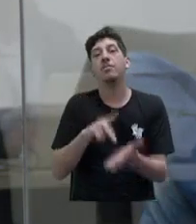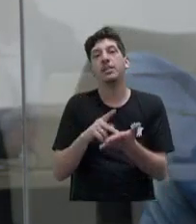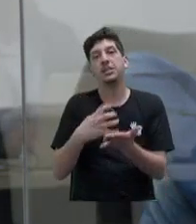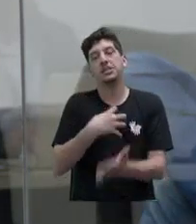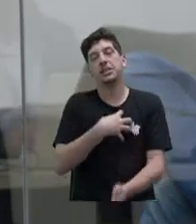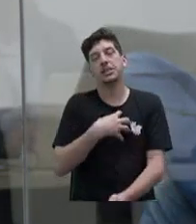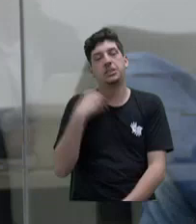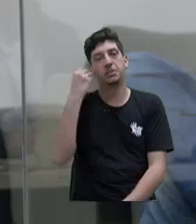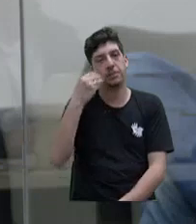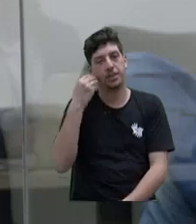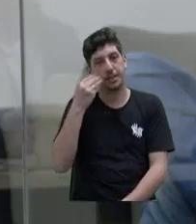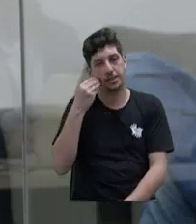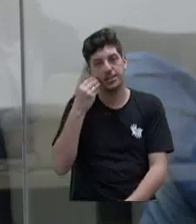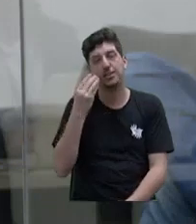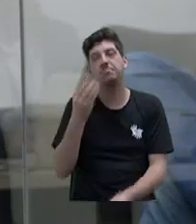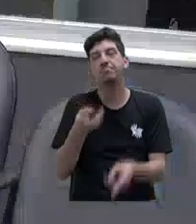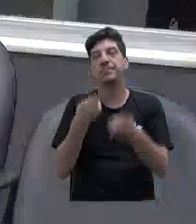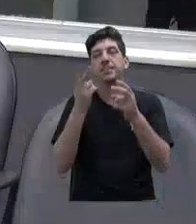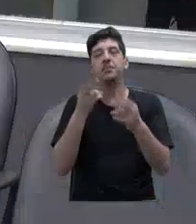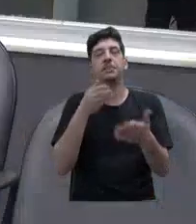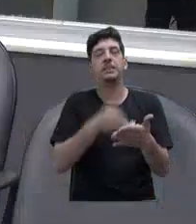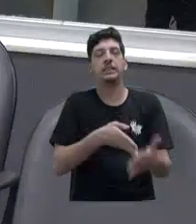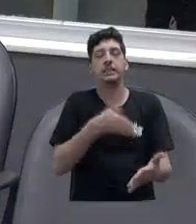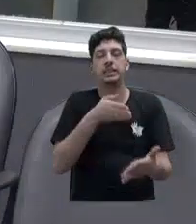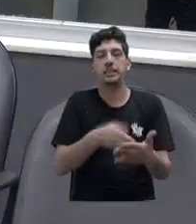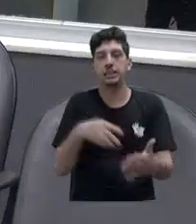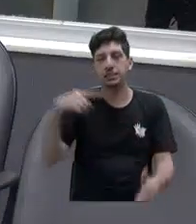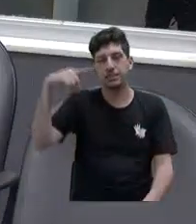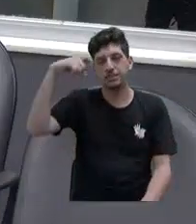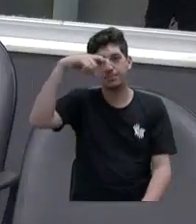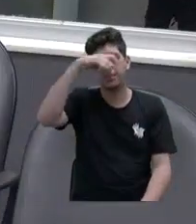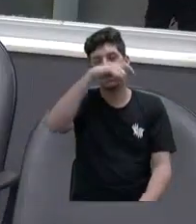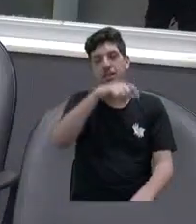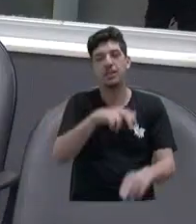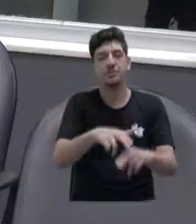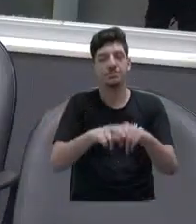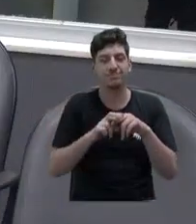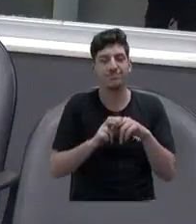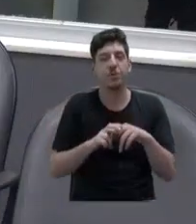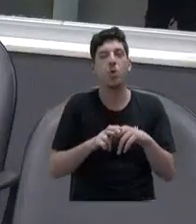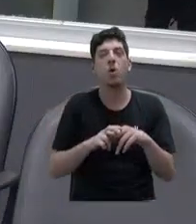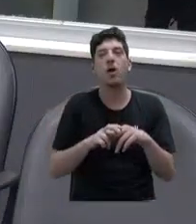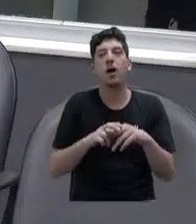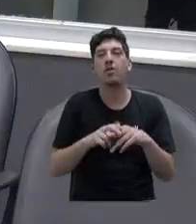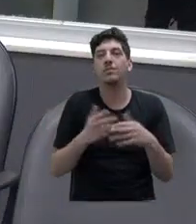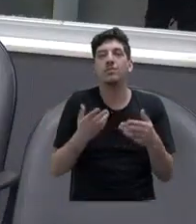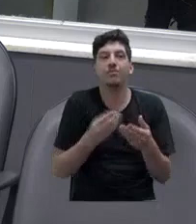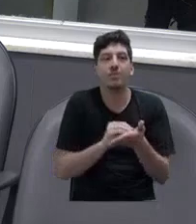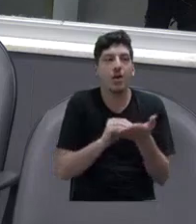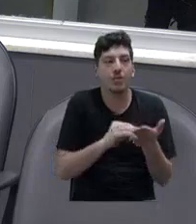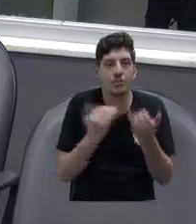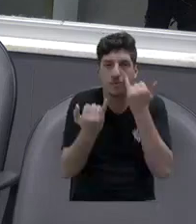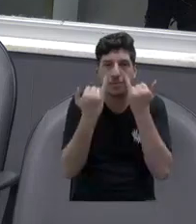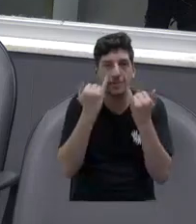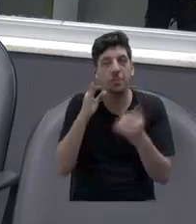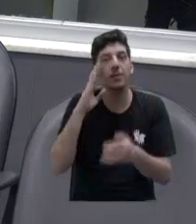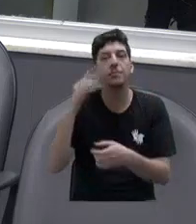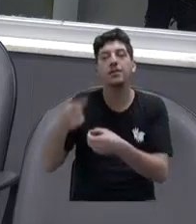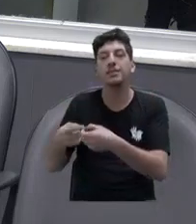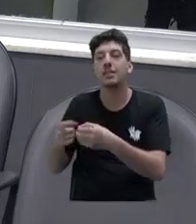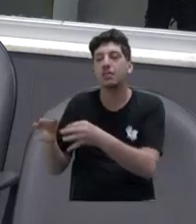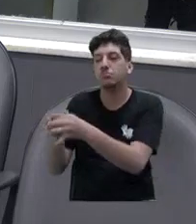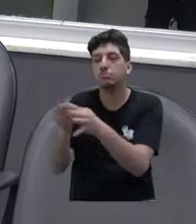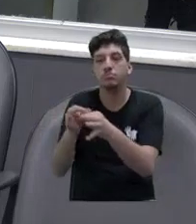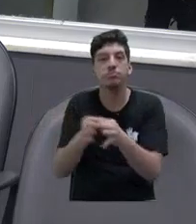muito dificultoso, sobretudo para os municípios de pequeno porte, que é a maioria dos municípios de